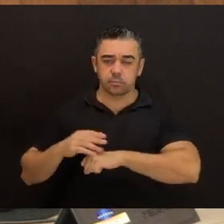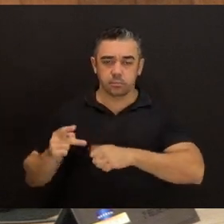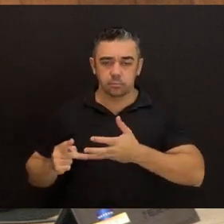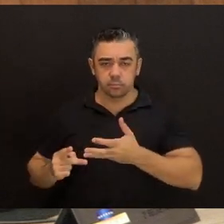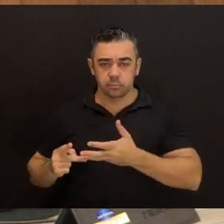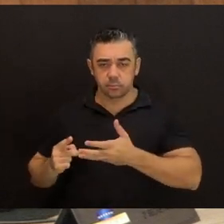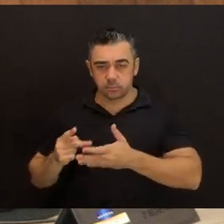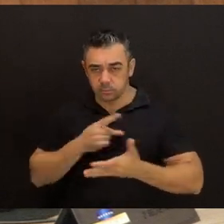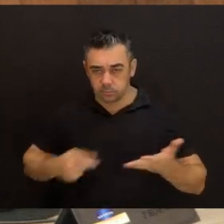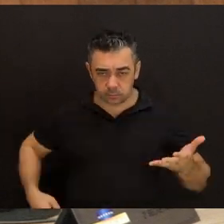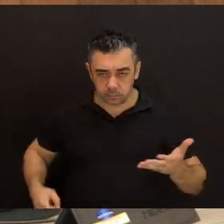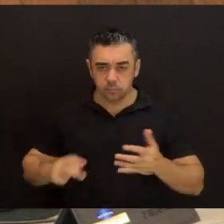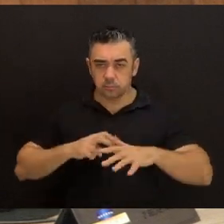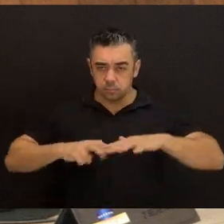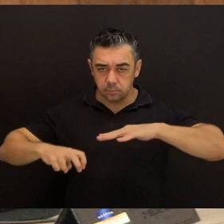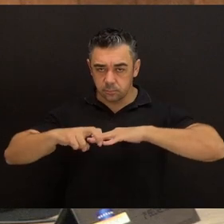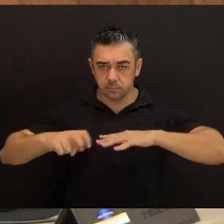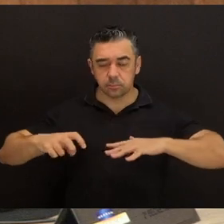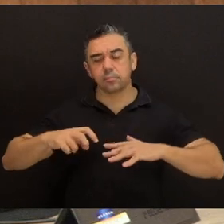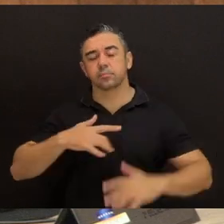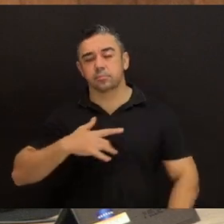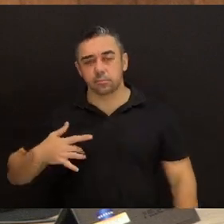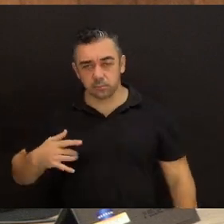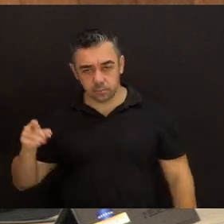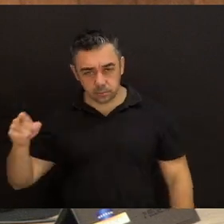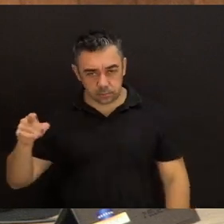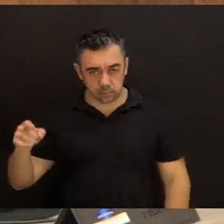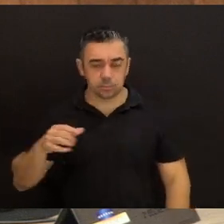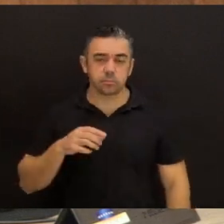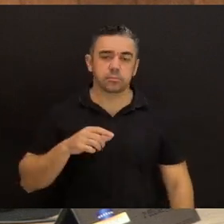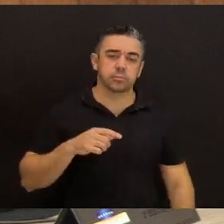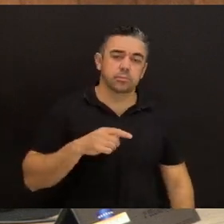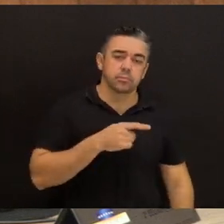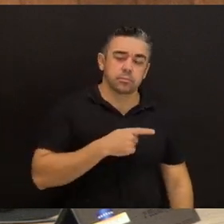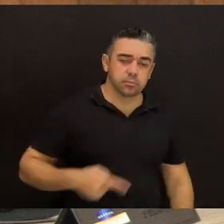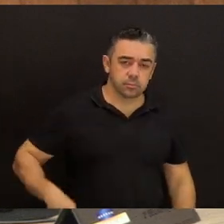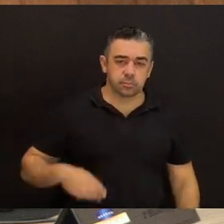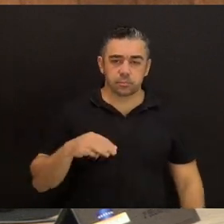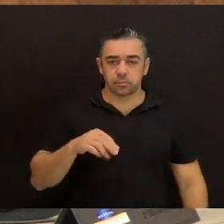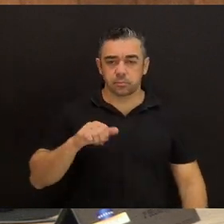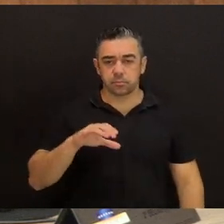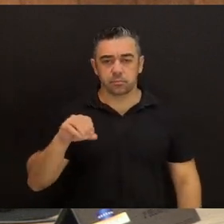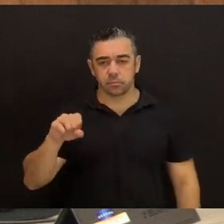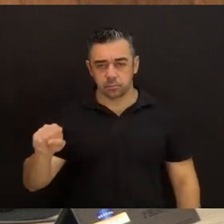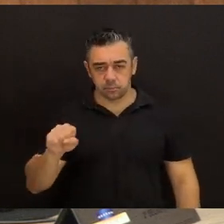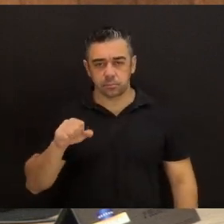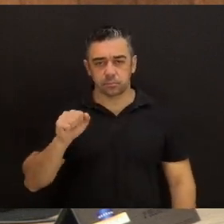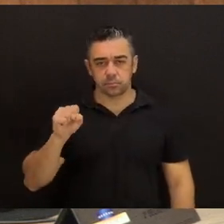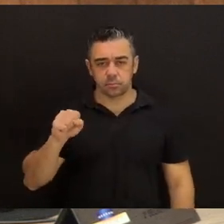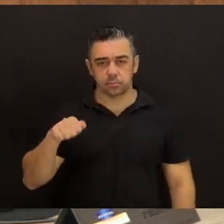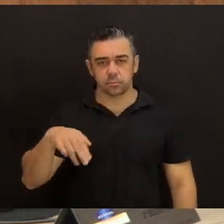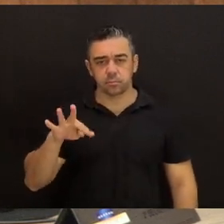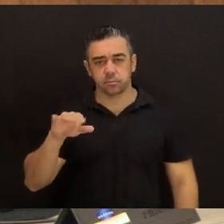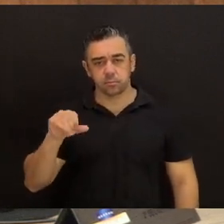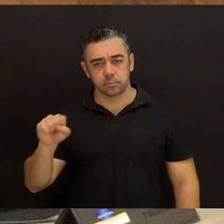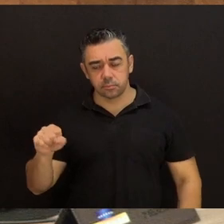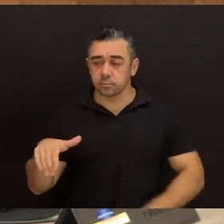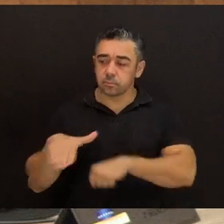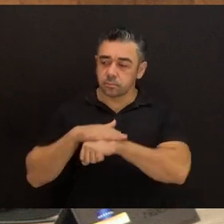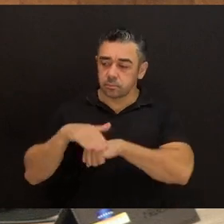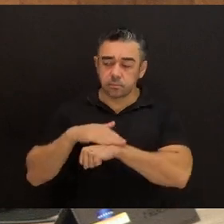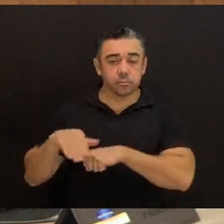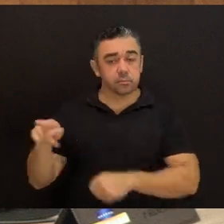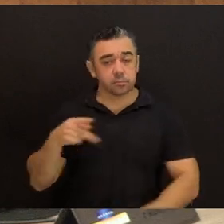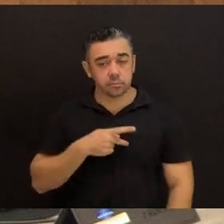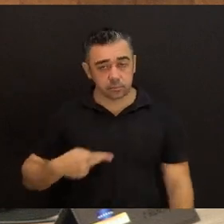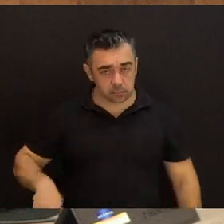um excelente trabalho muito bem lembrado registrado pelo Marcos Santos na sua Live falaremos com ele com um excelente presidente